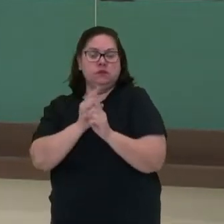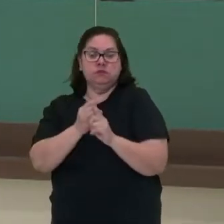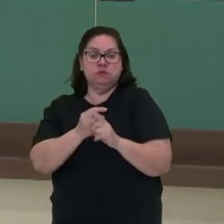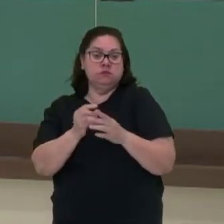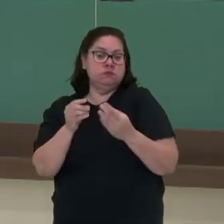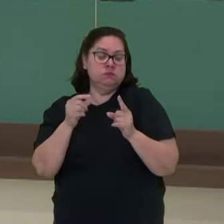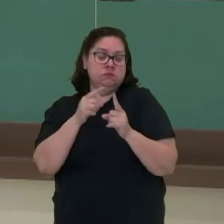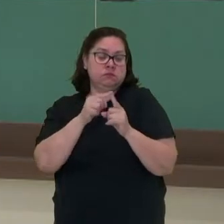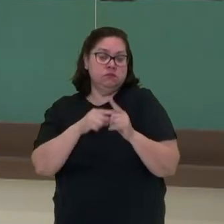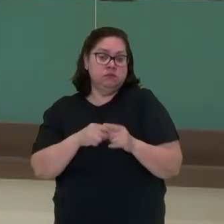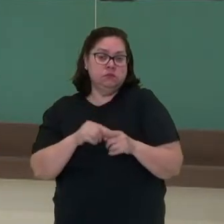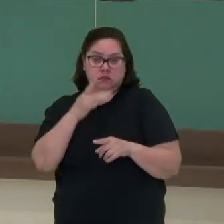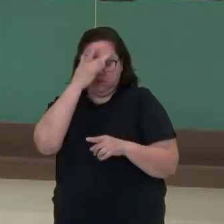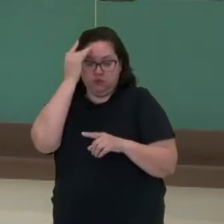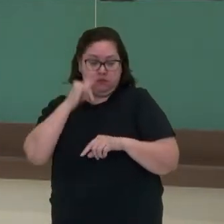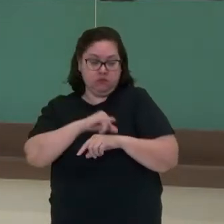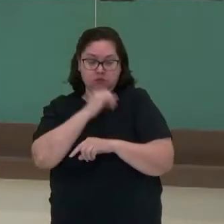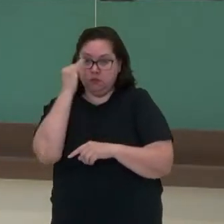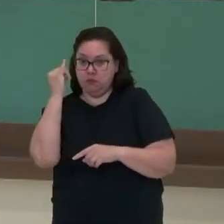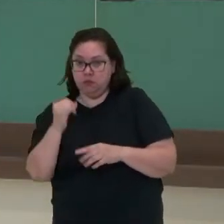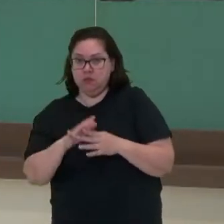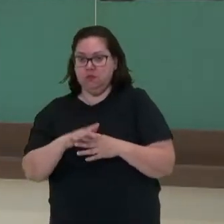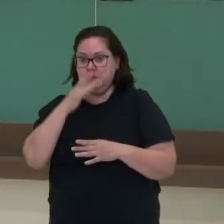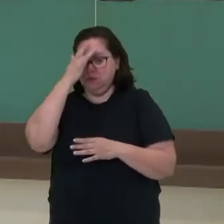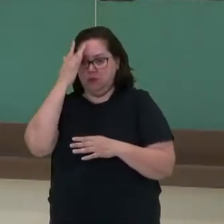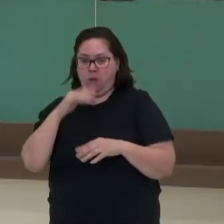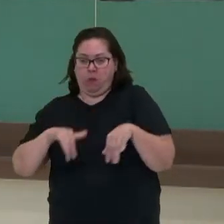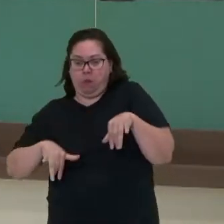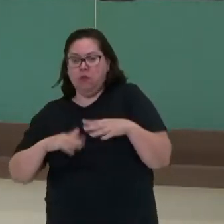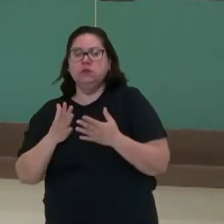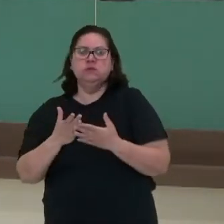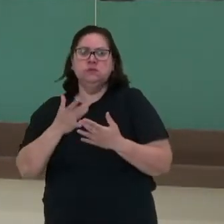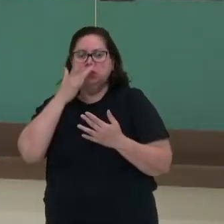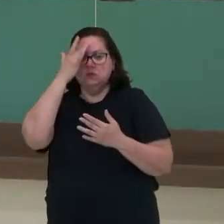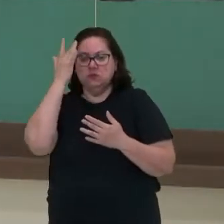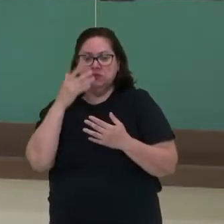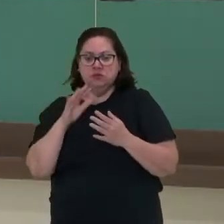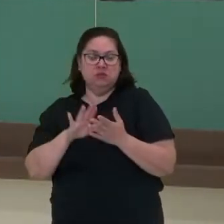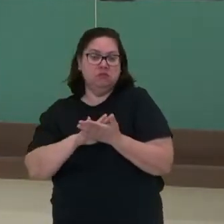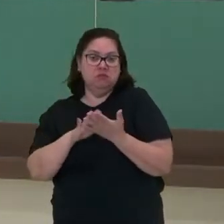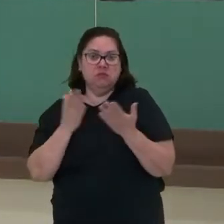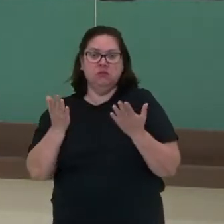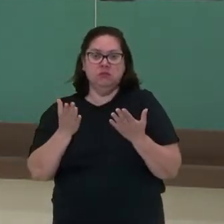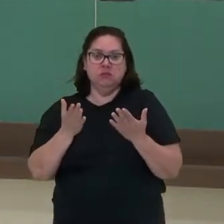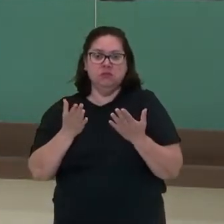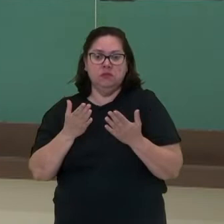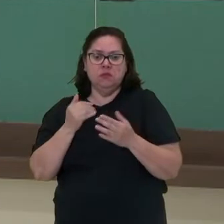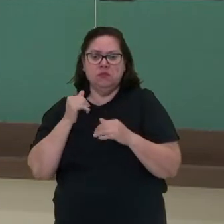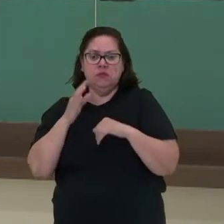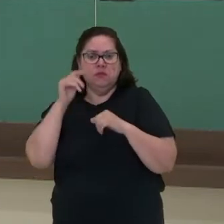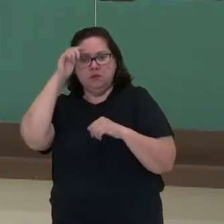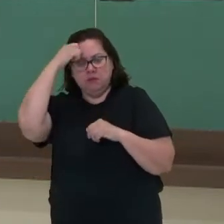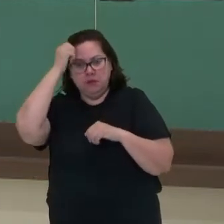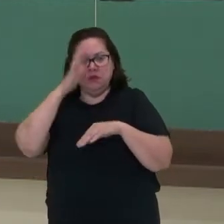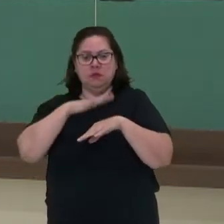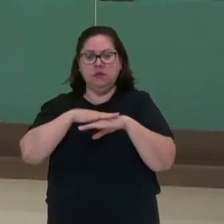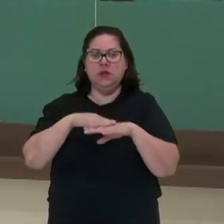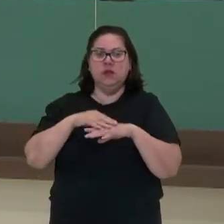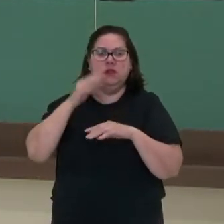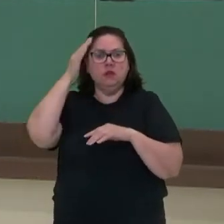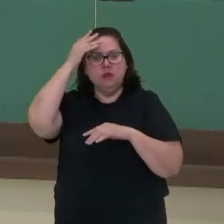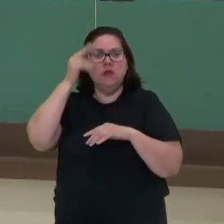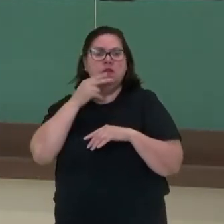formas. A pessoa gordinha, a pessoa magrinha, a pessoa com defeito físico, a pessoa sem defeito físico, a pessoa negra, a pessoa branca, a pessoa ruiva,